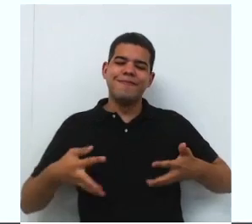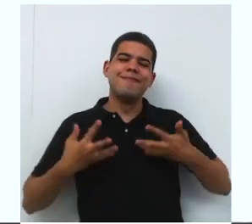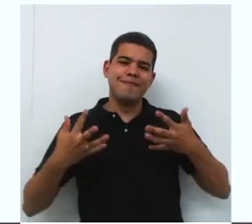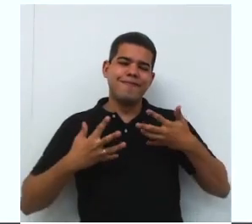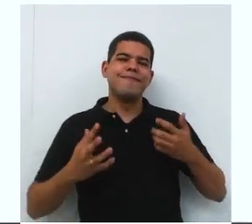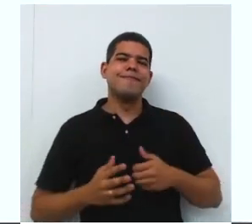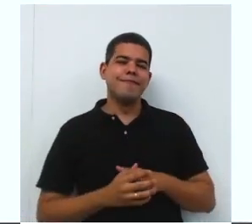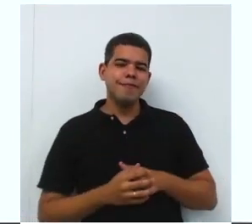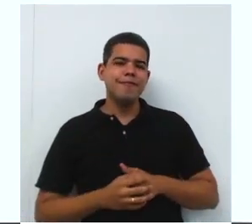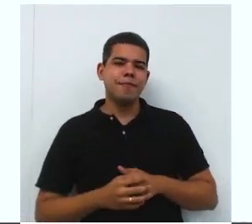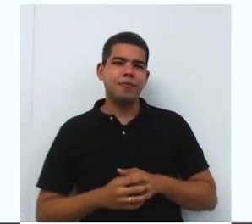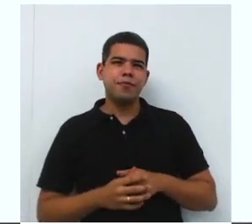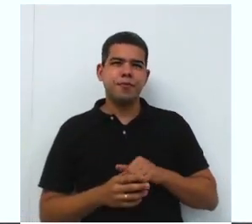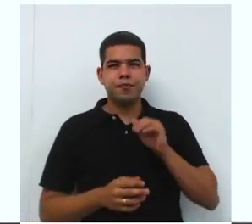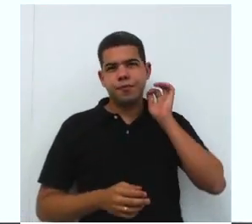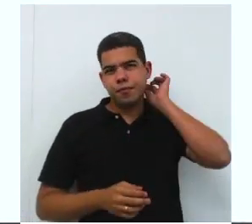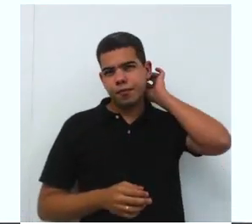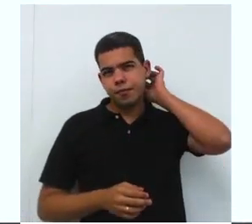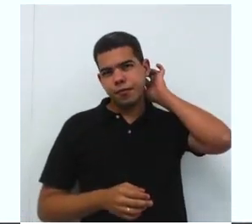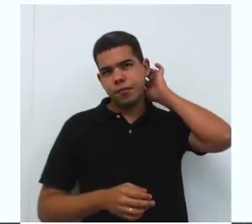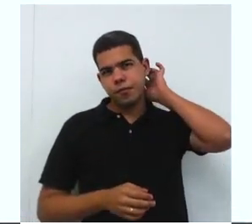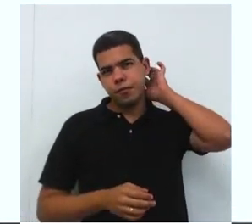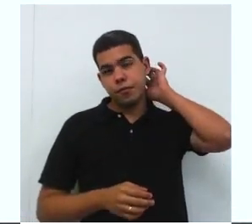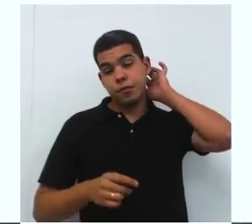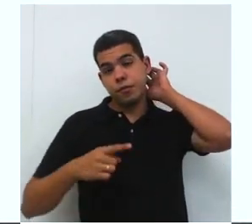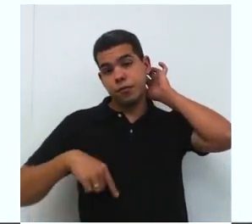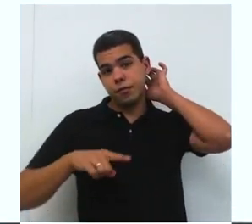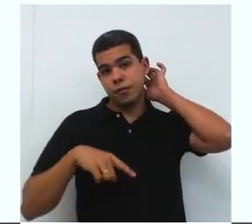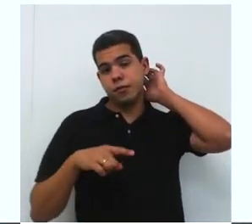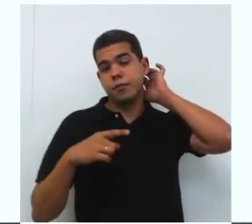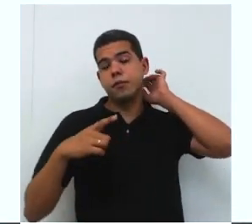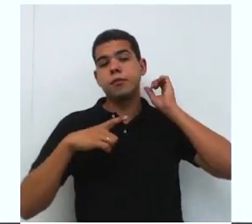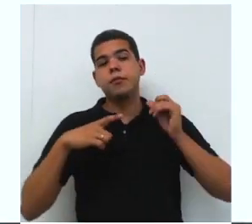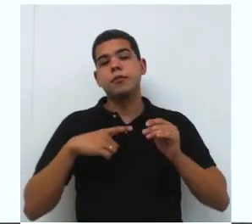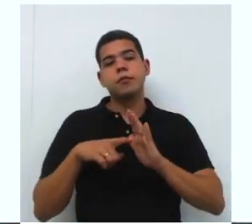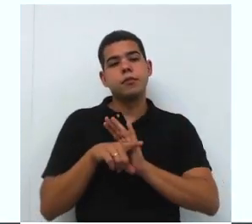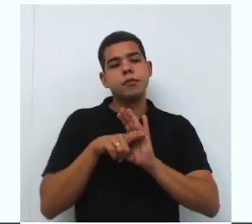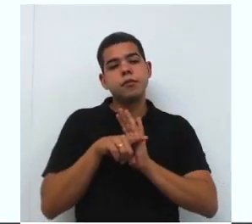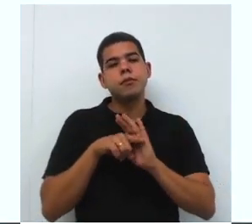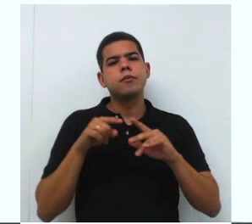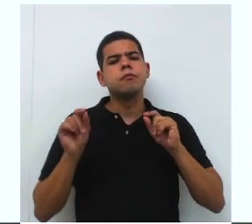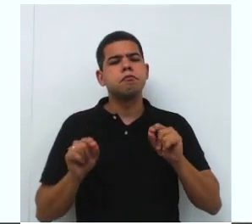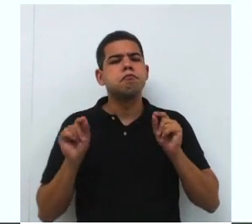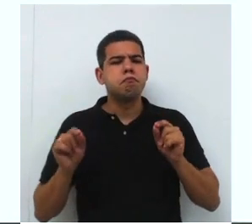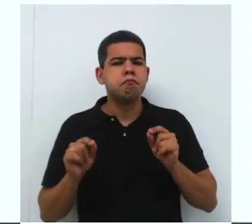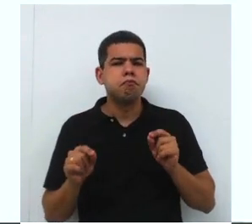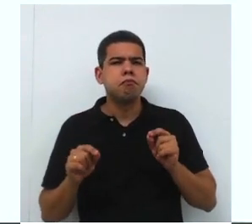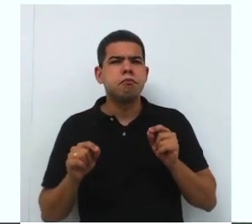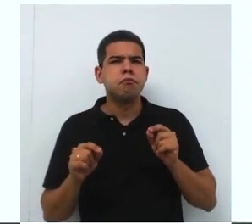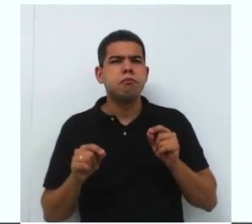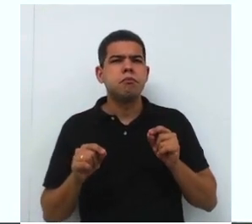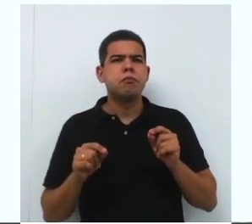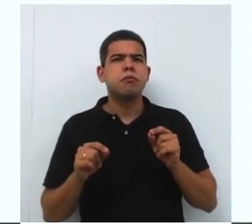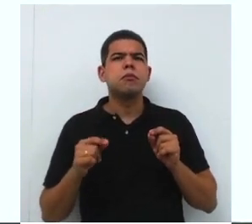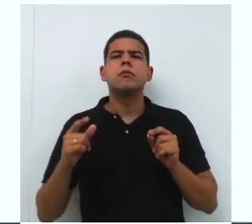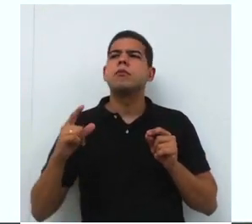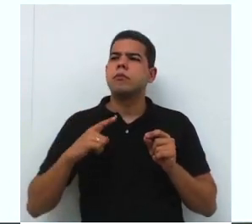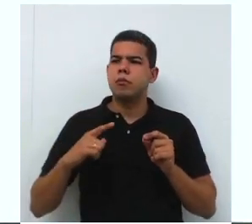radiante. Então, veja, nós estamos analisando o quê? Estamos analisando